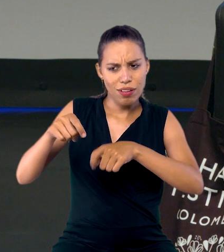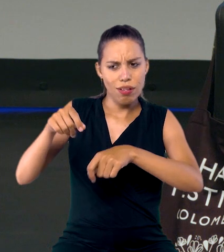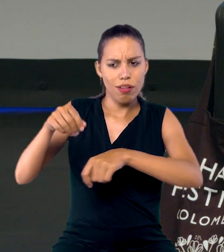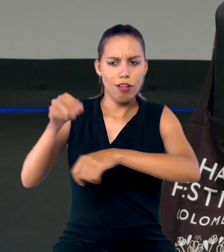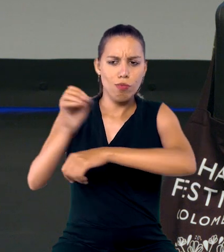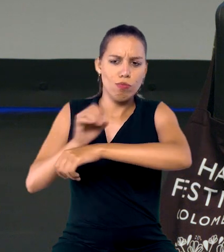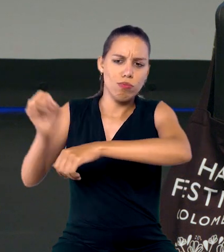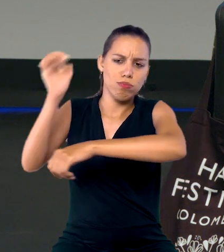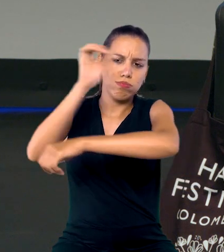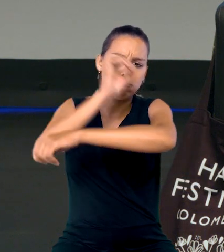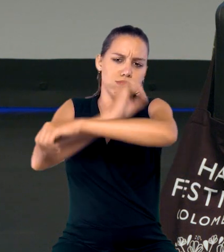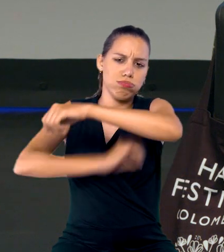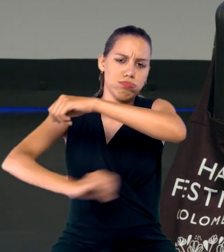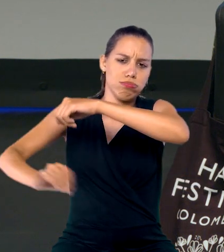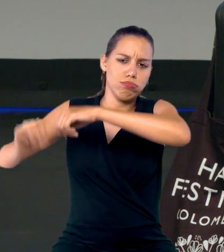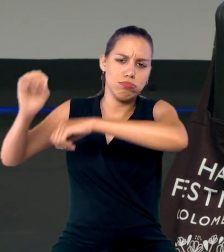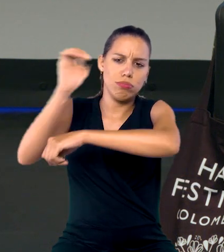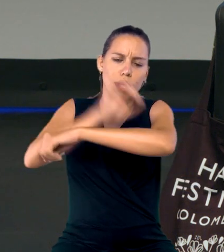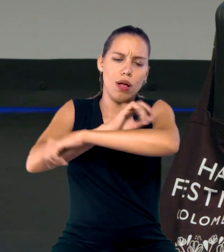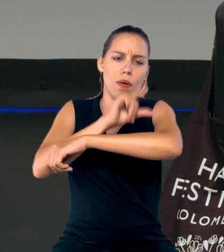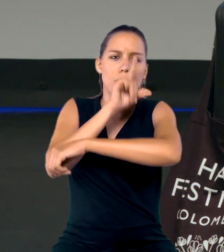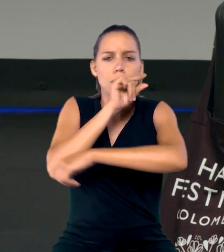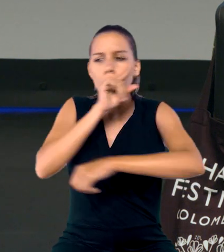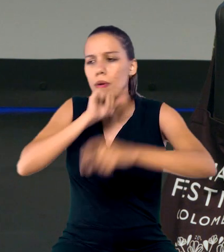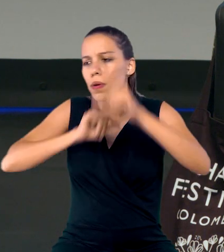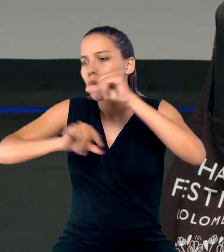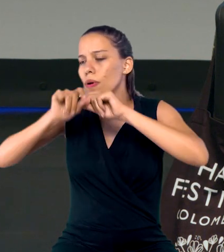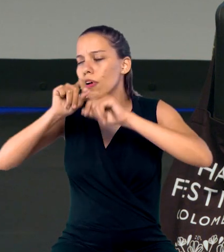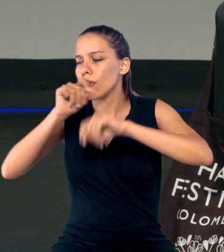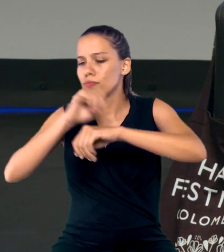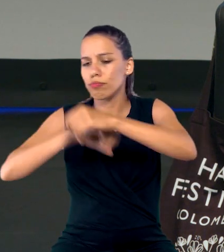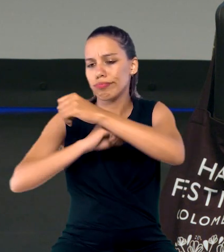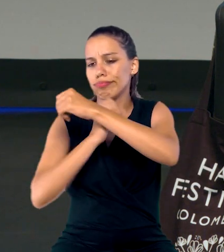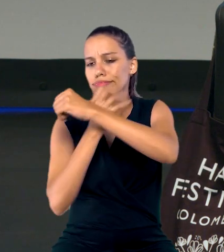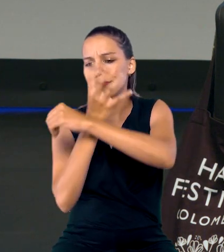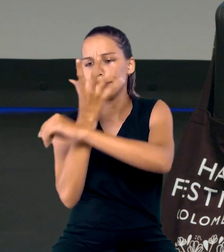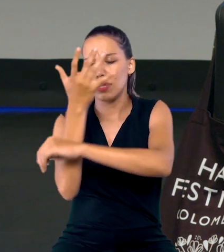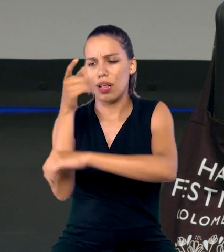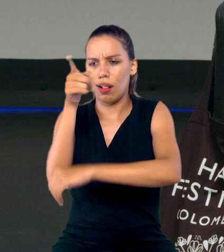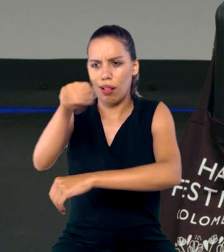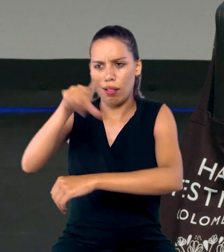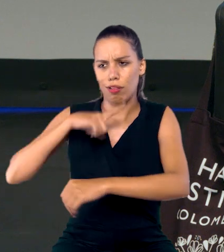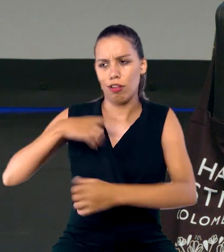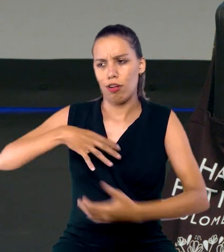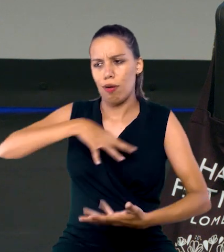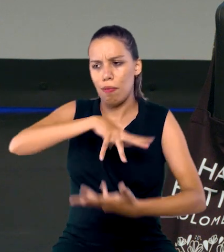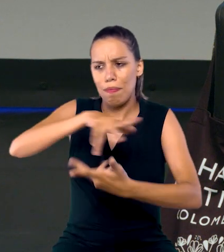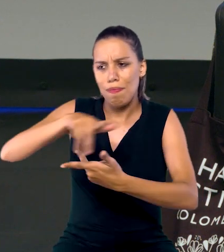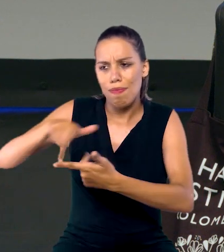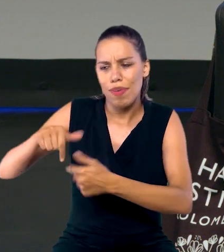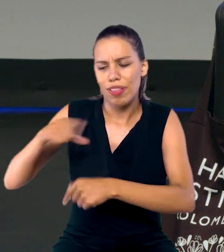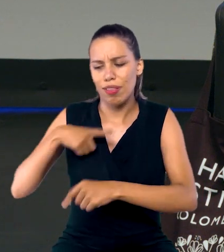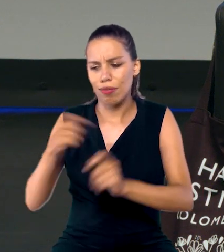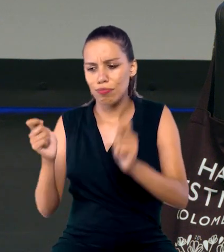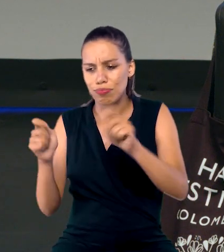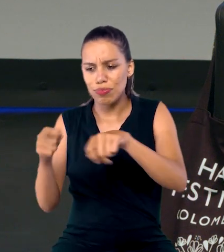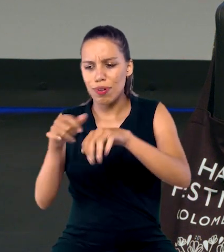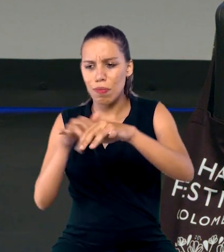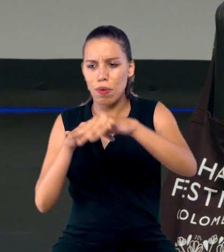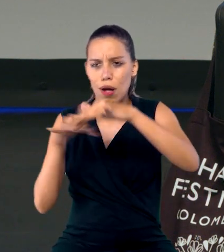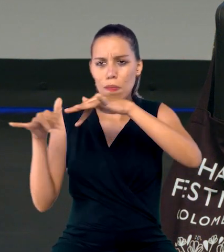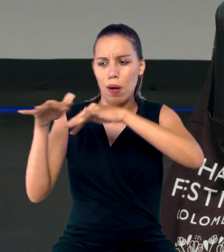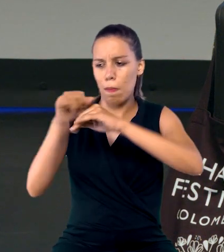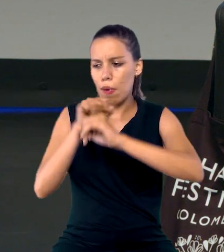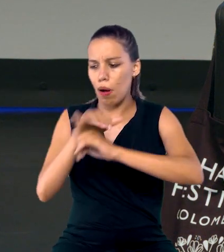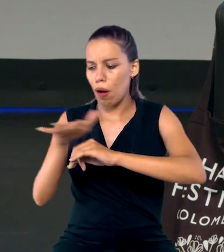mas também late, mia, pia, floresce. Nessa roça, há um mundo inteiro. Há todas as camadas